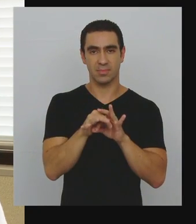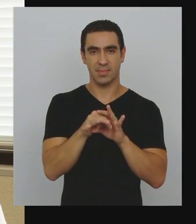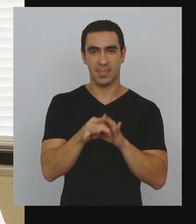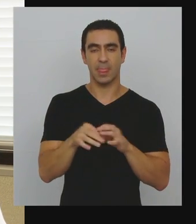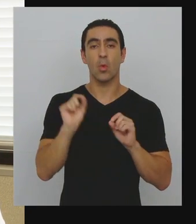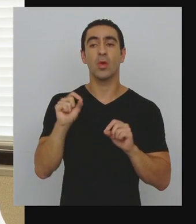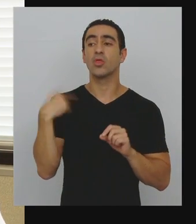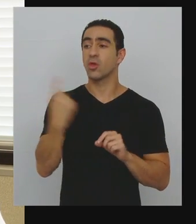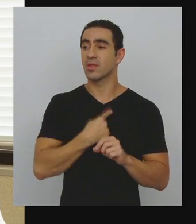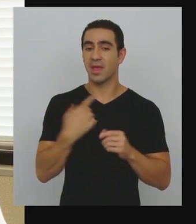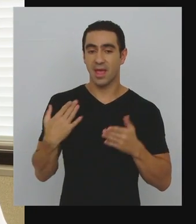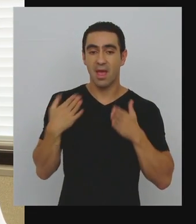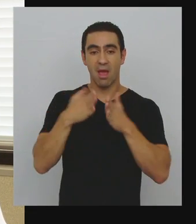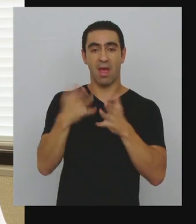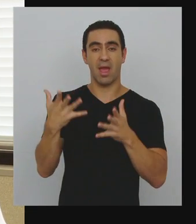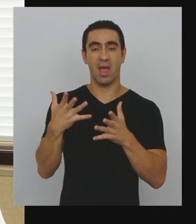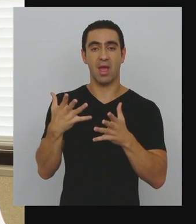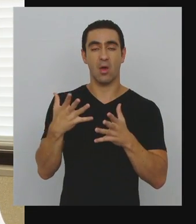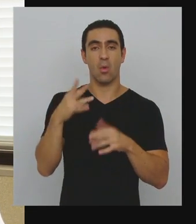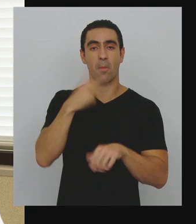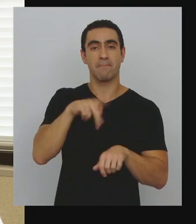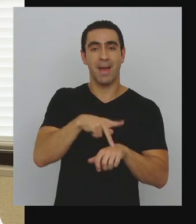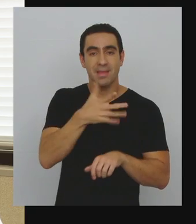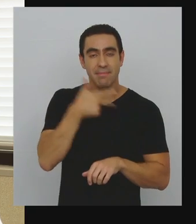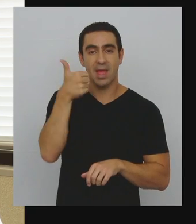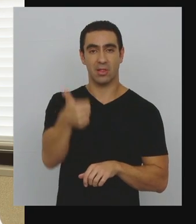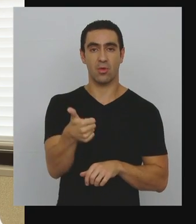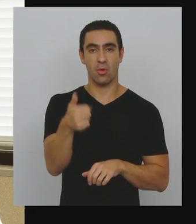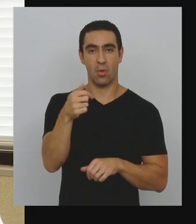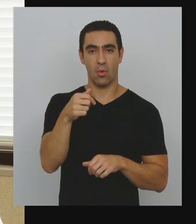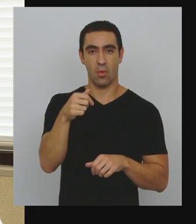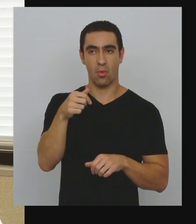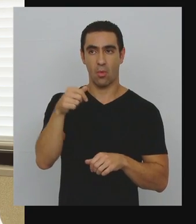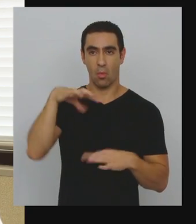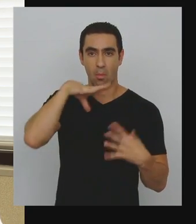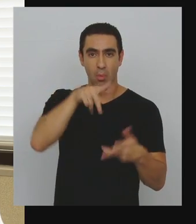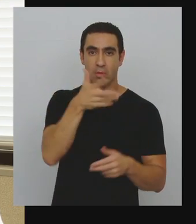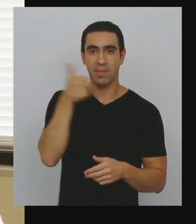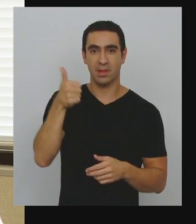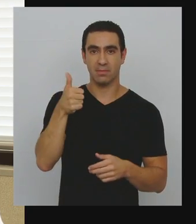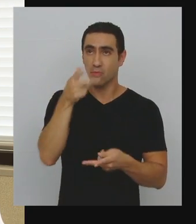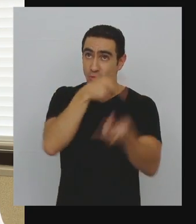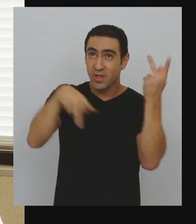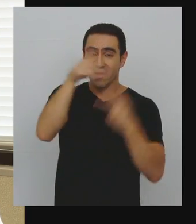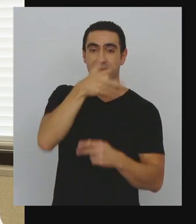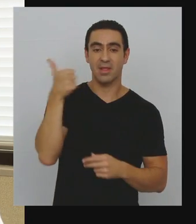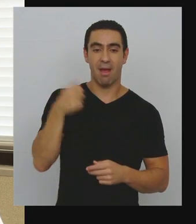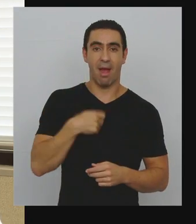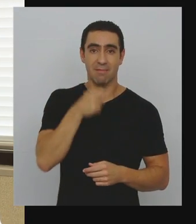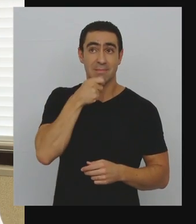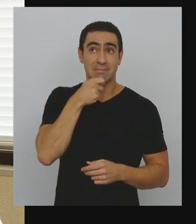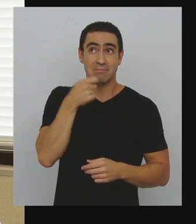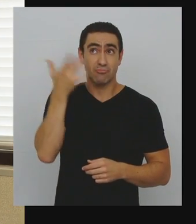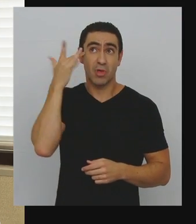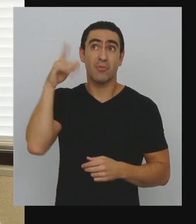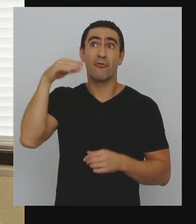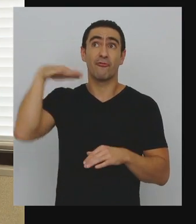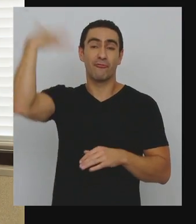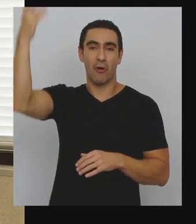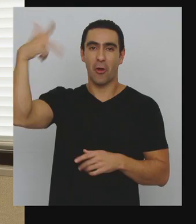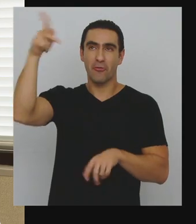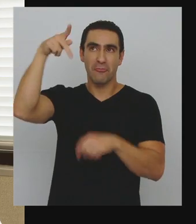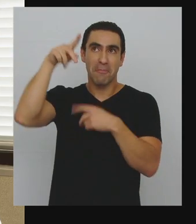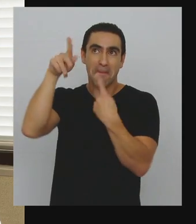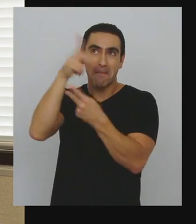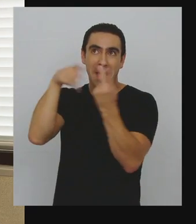nessa convergência. O que a gente quer? A gente quer um país melhor, um planeta melhor, um universo melhor. A gente ainda não sabe o que tem por